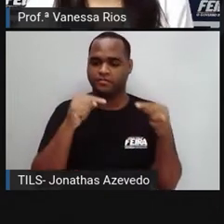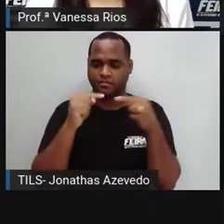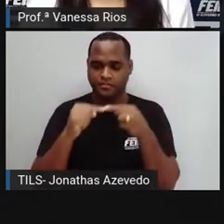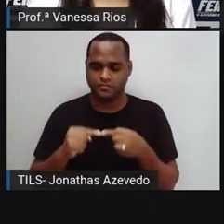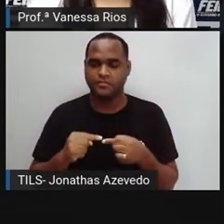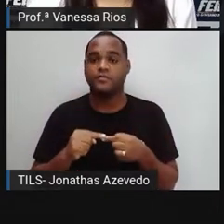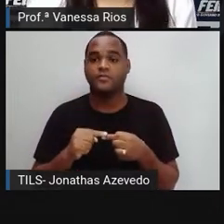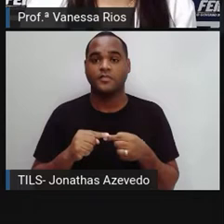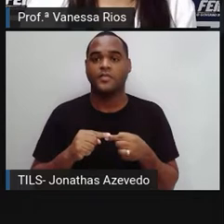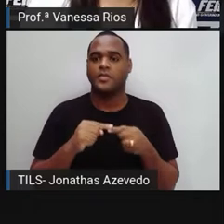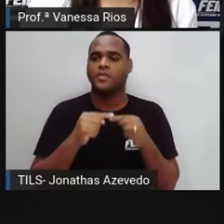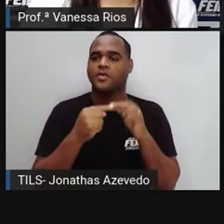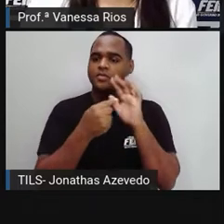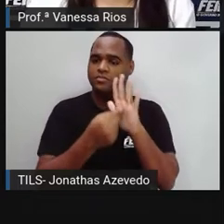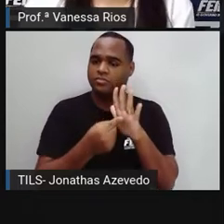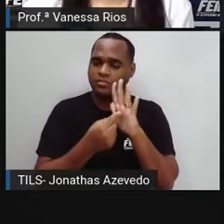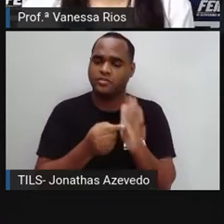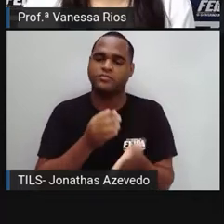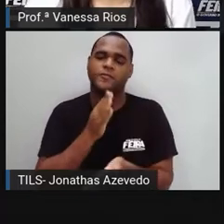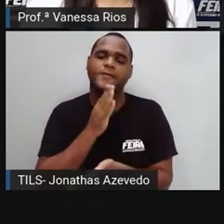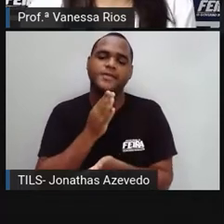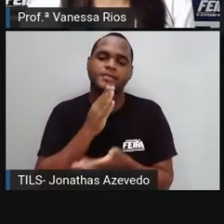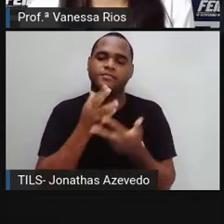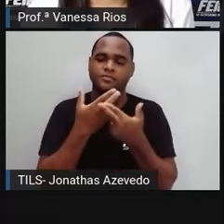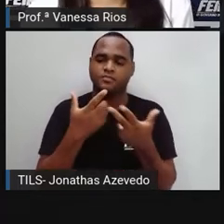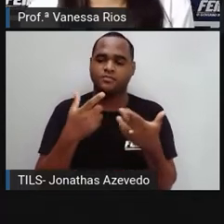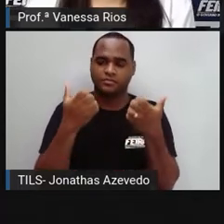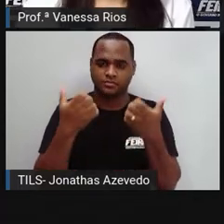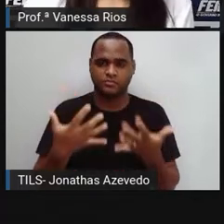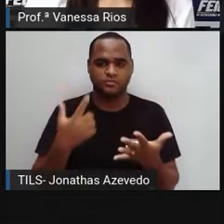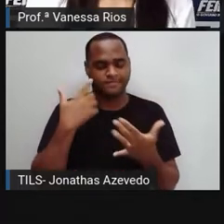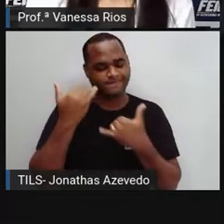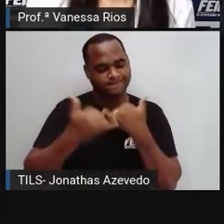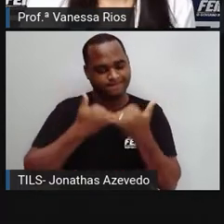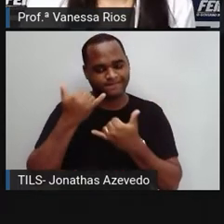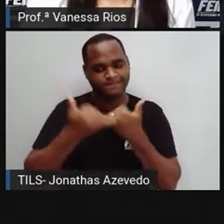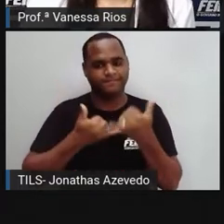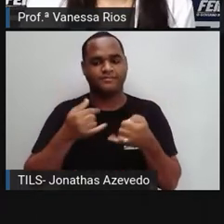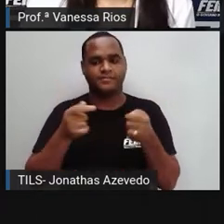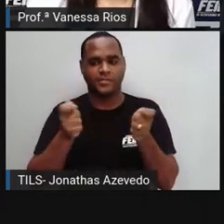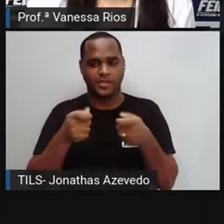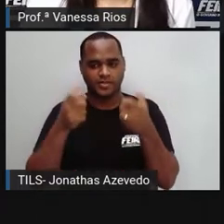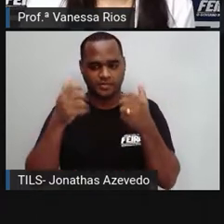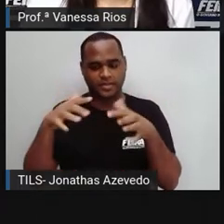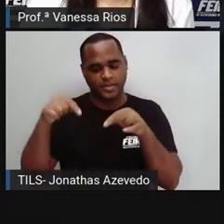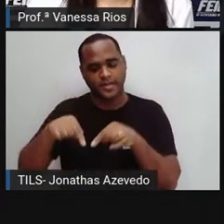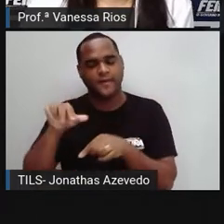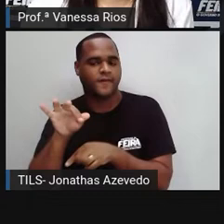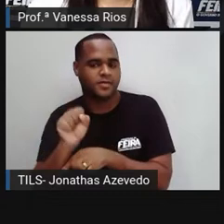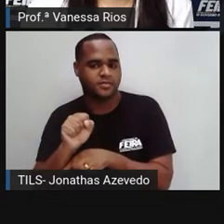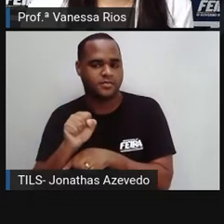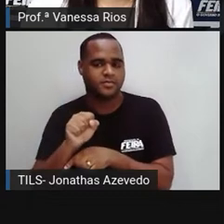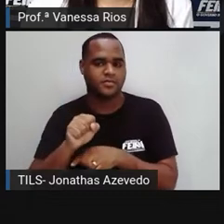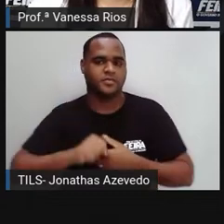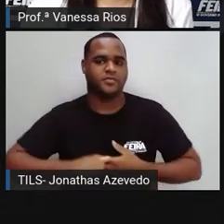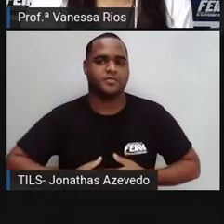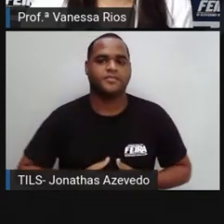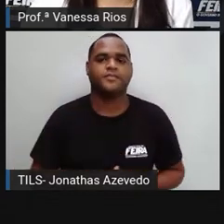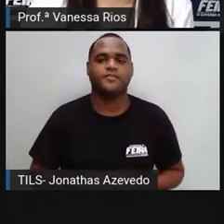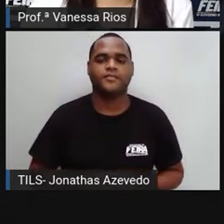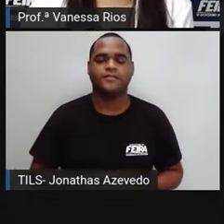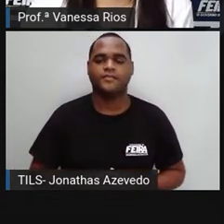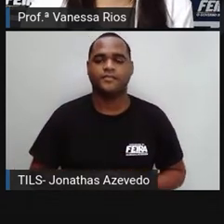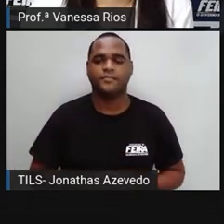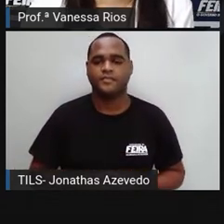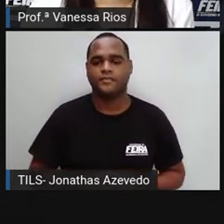destacam em relação ao que a gente pode conhecer e se divertir em Feira de Santana. E aí, o primeiro